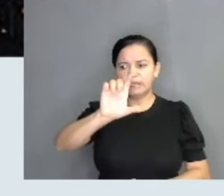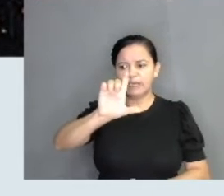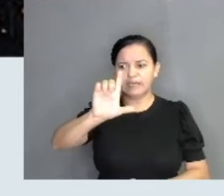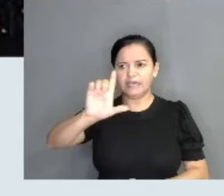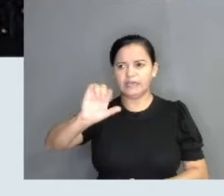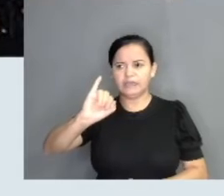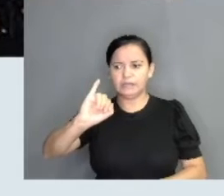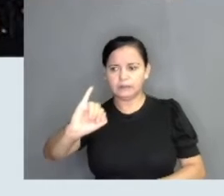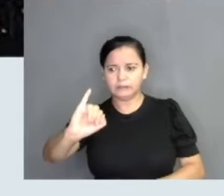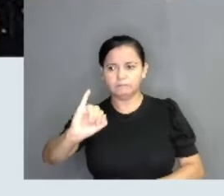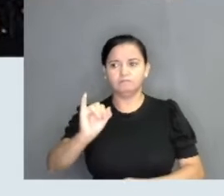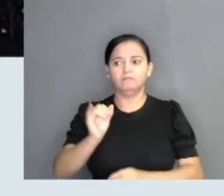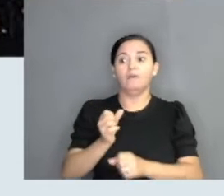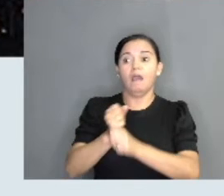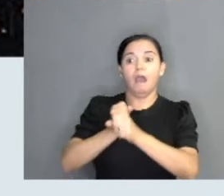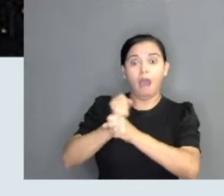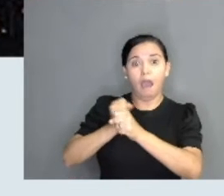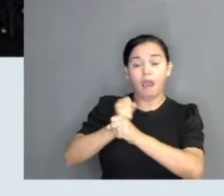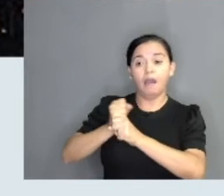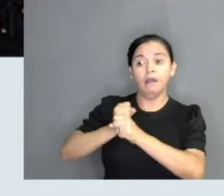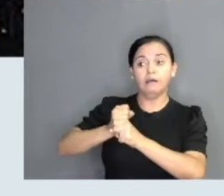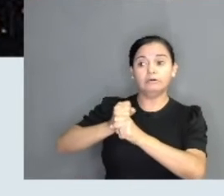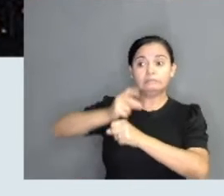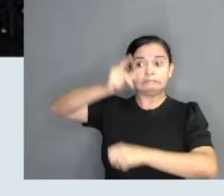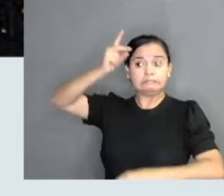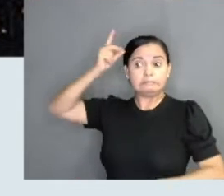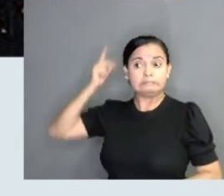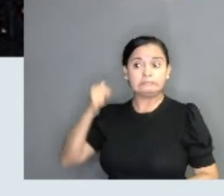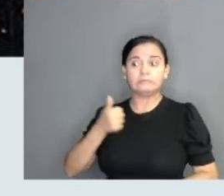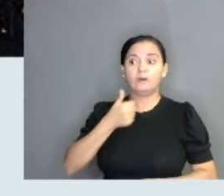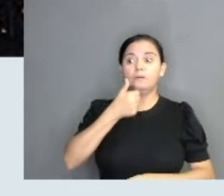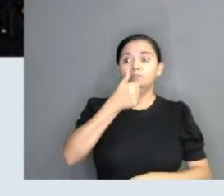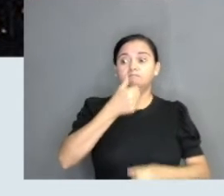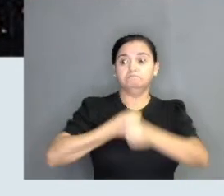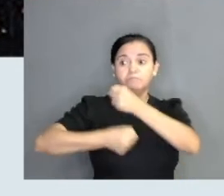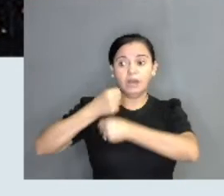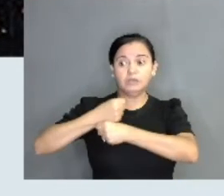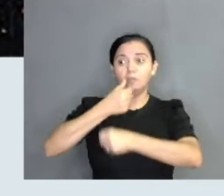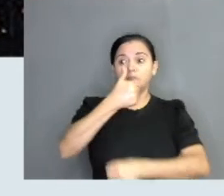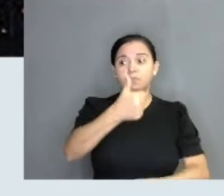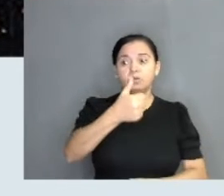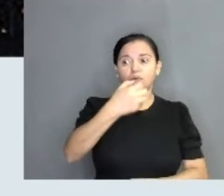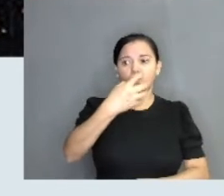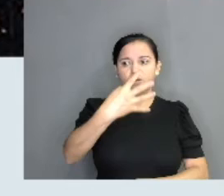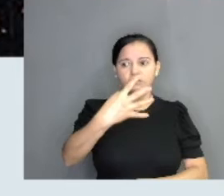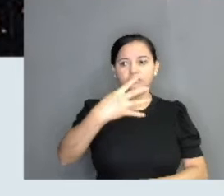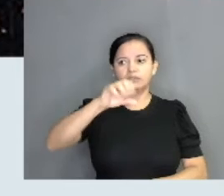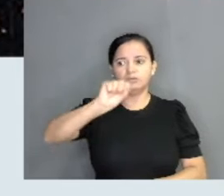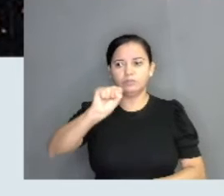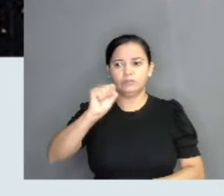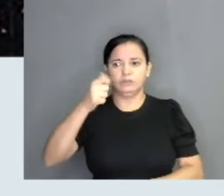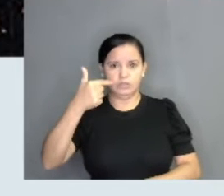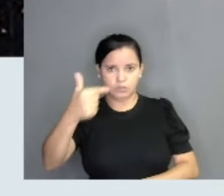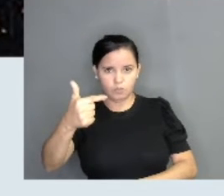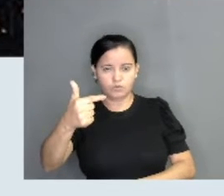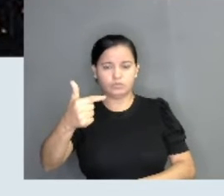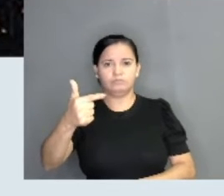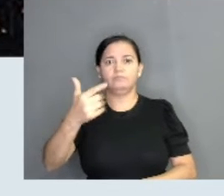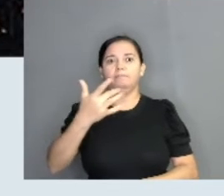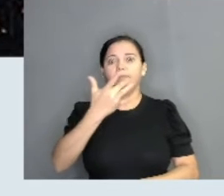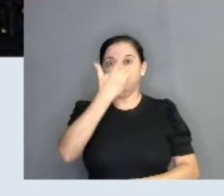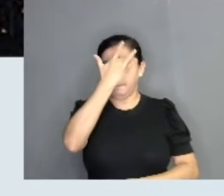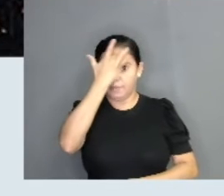1482. O quadro é descrito como um dos quadros mais populares na arte ocidental.